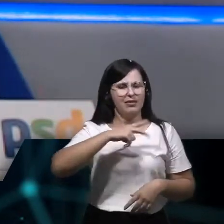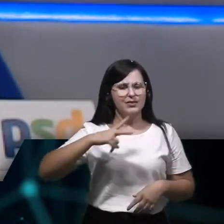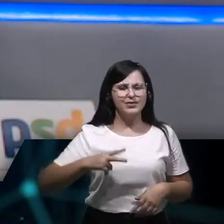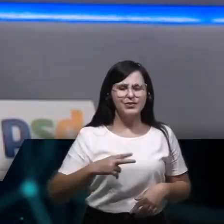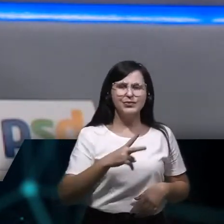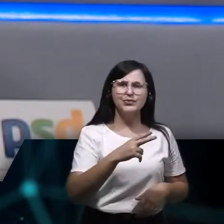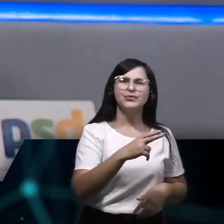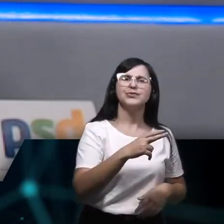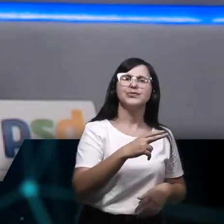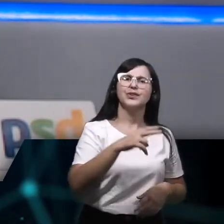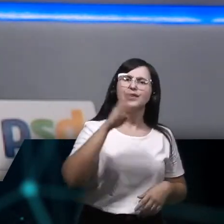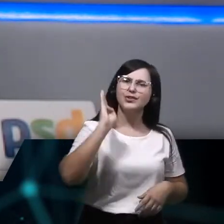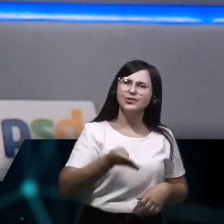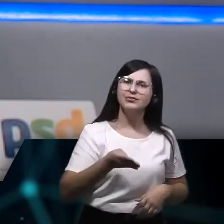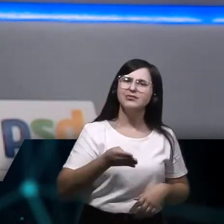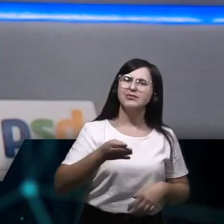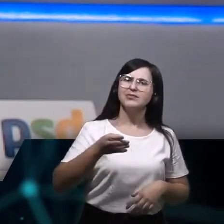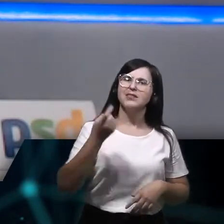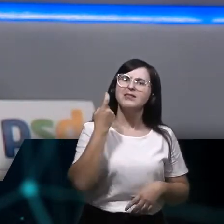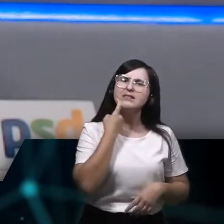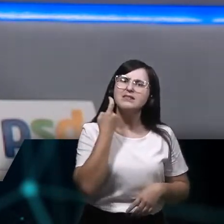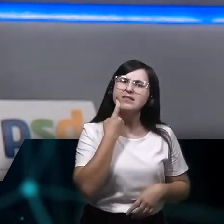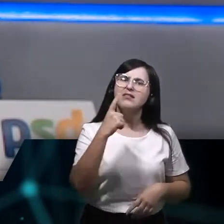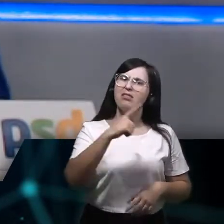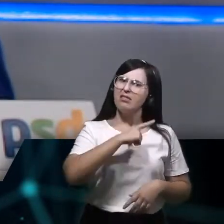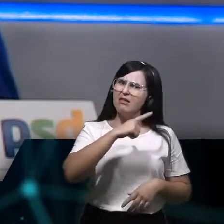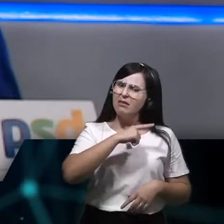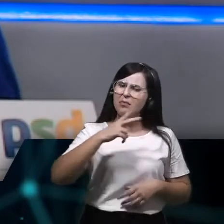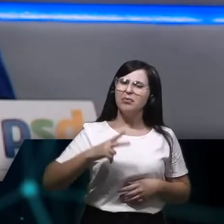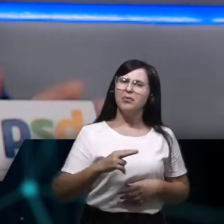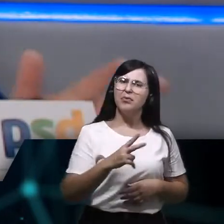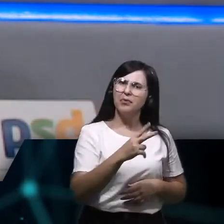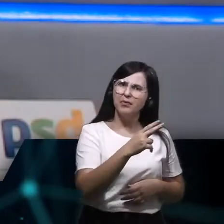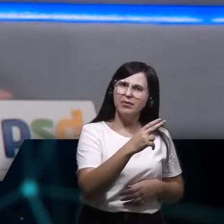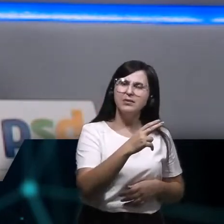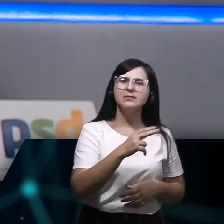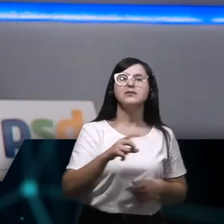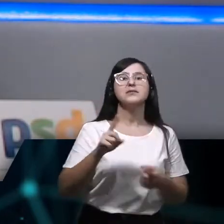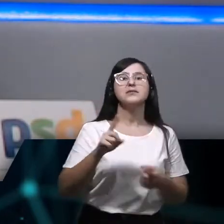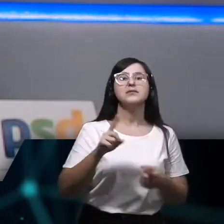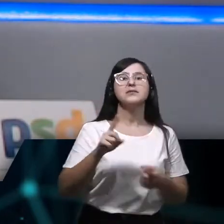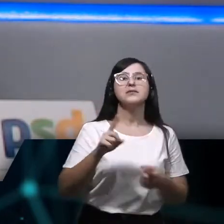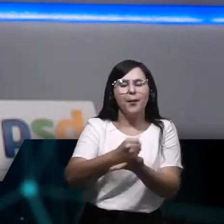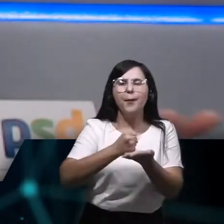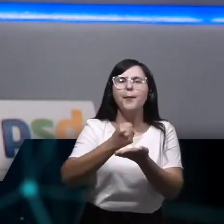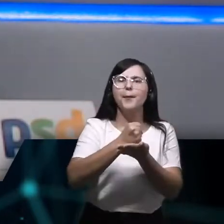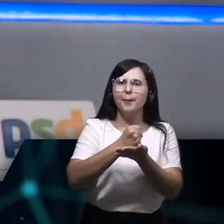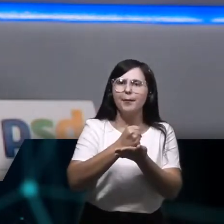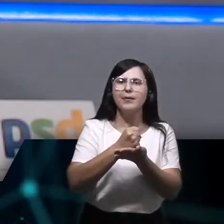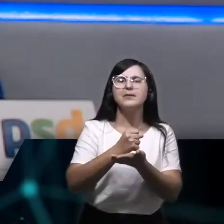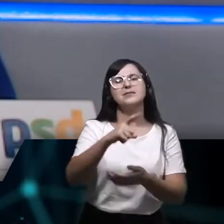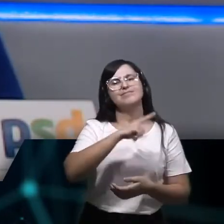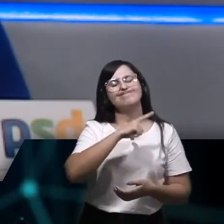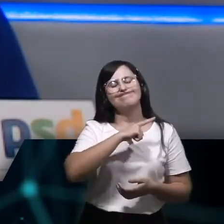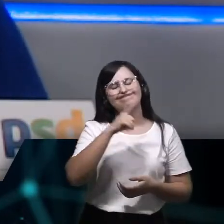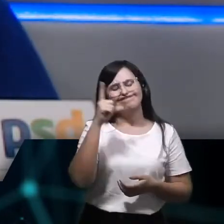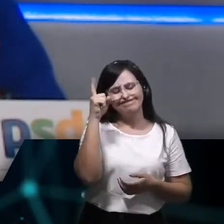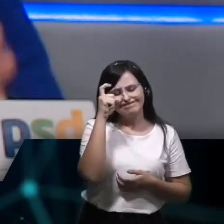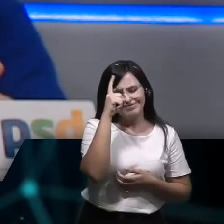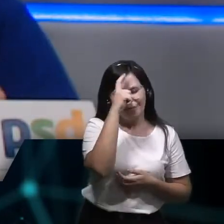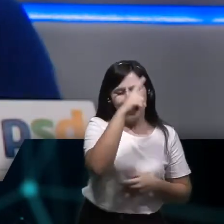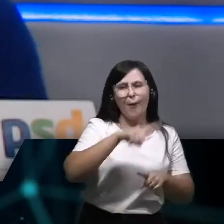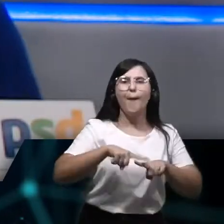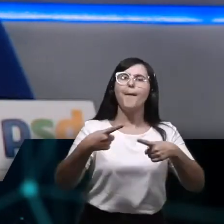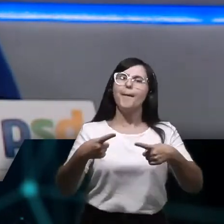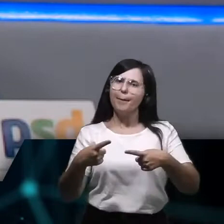feitas na próxima sexta-feira, lá no hospital Dr. José Carlos Santana. Com relação à medicação, nós enfrentamos dificuldade, mas